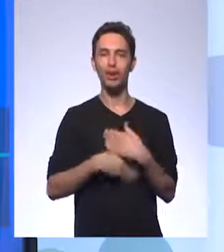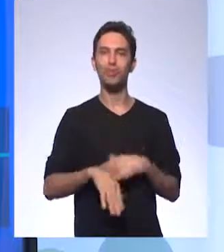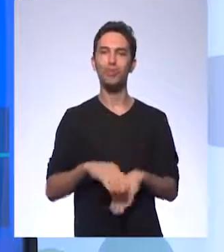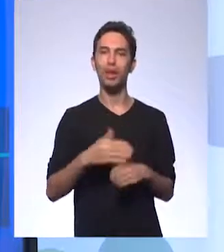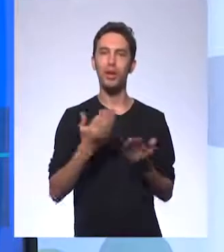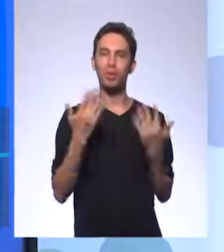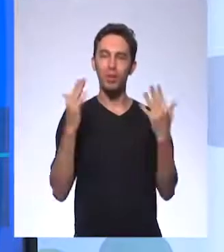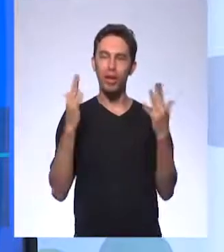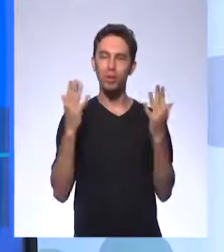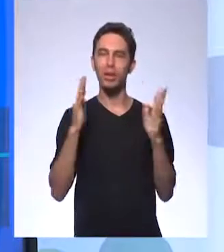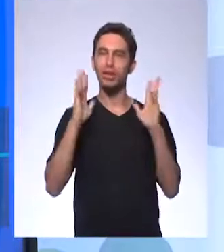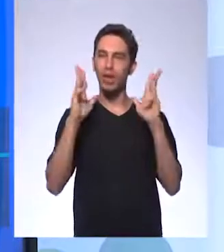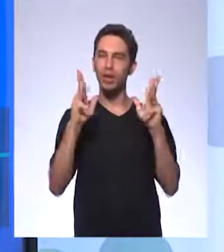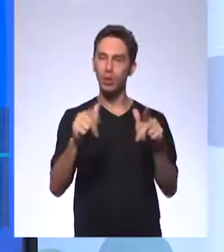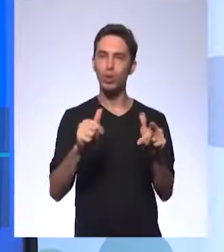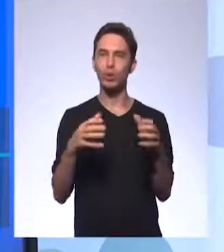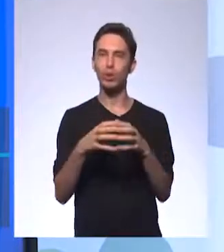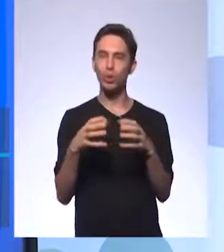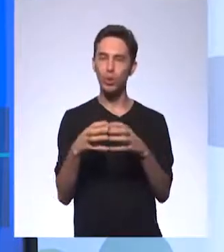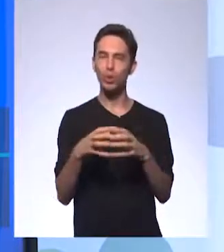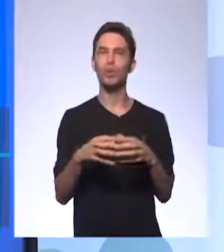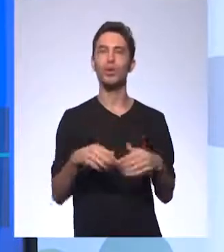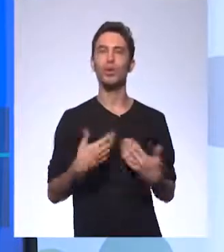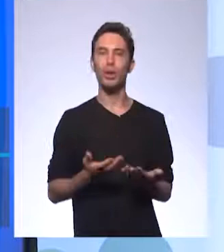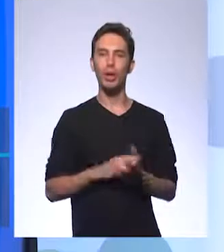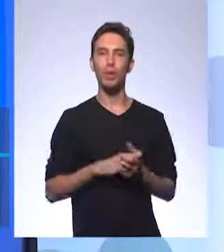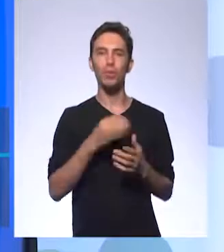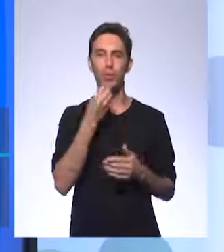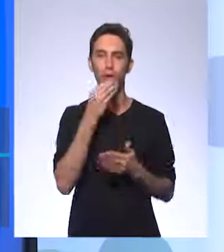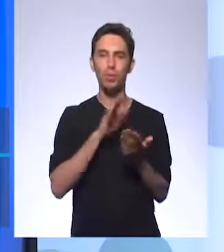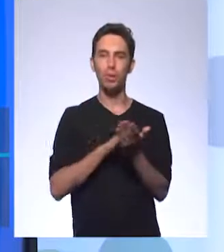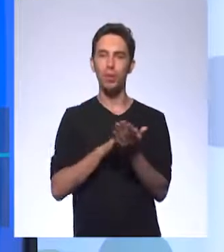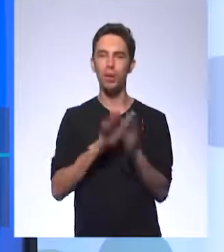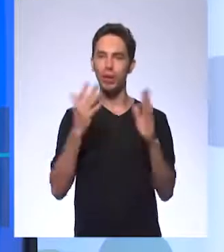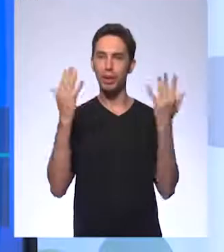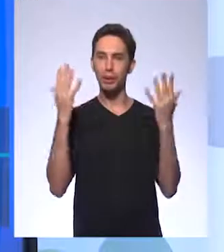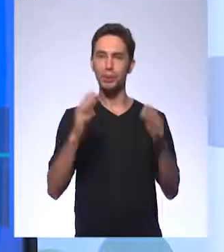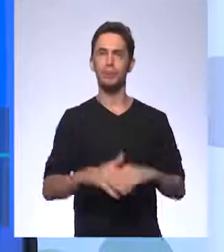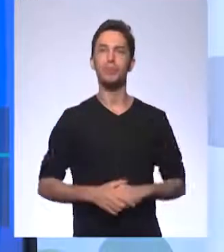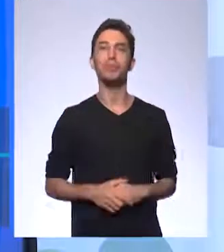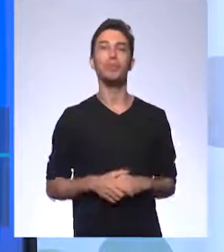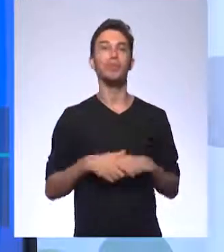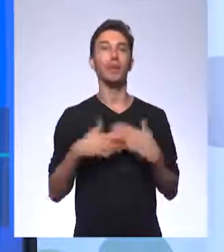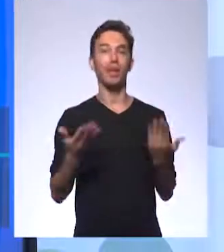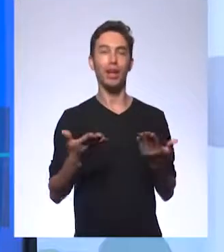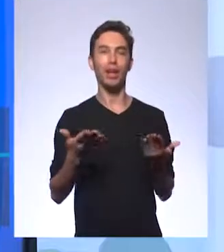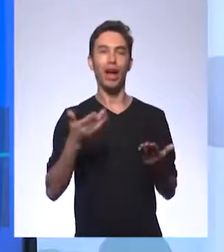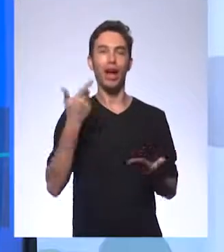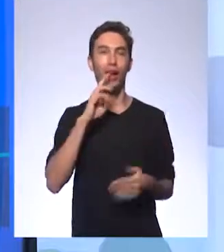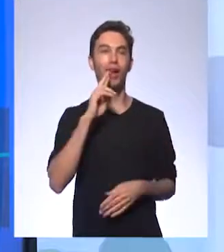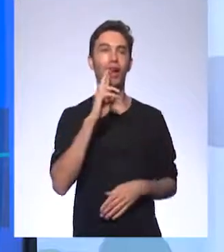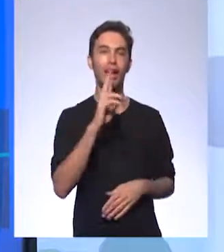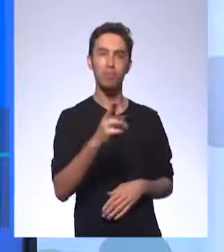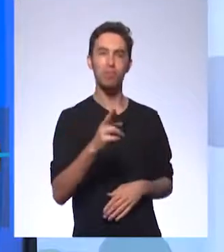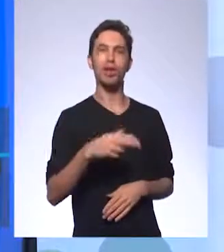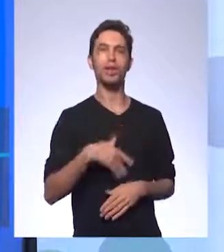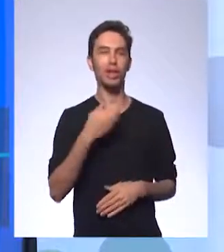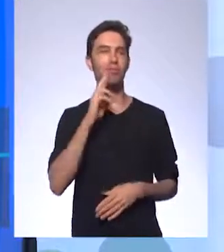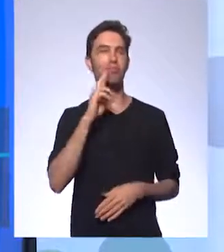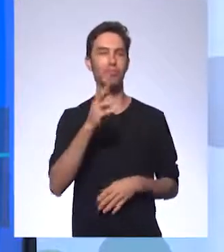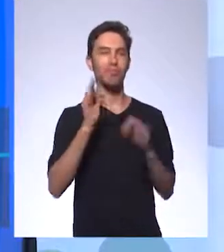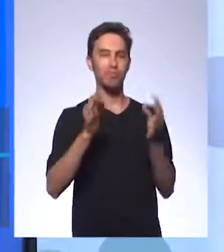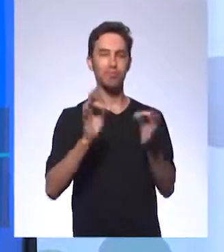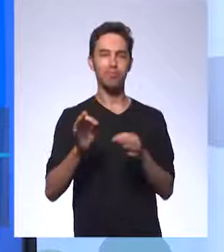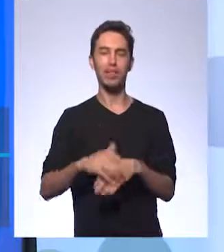que parabenizar essa equipe, rapaziada, parabéns. Então, a resposta da galera está correta.